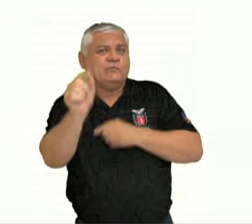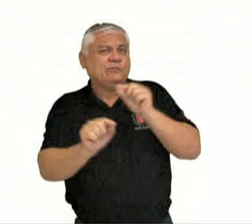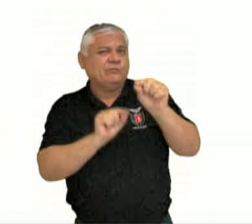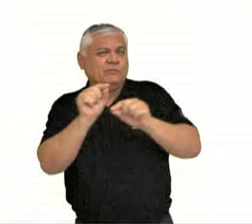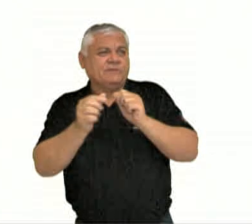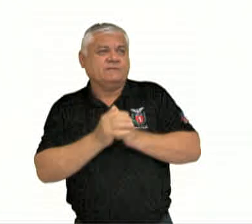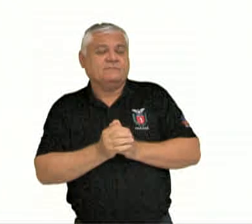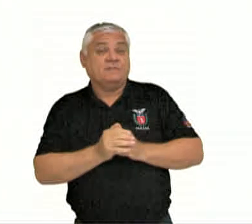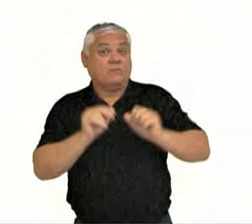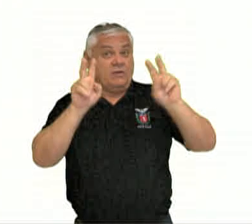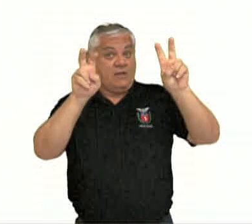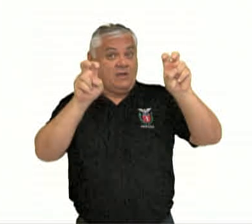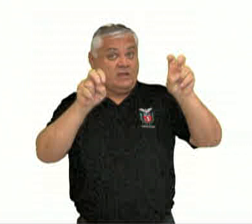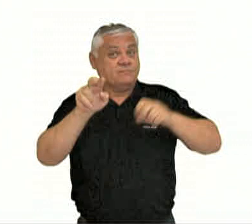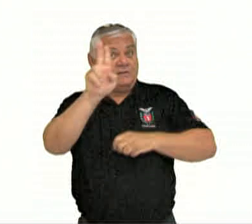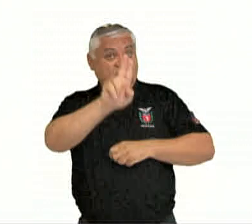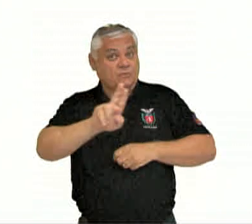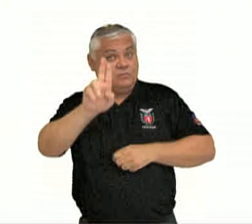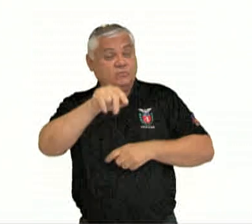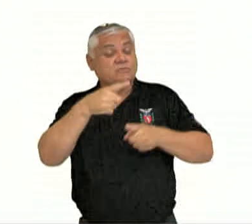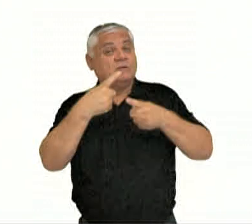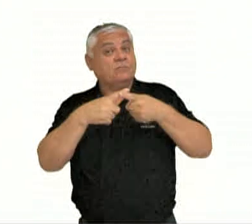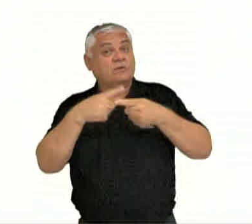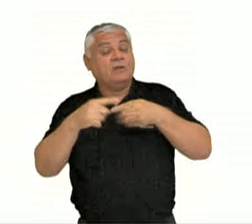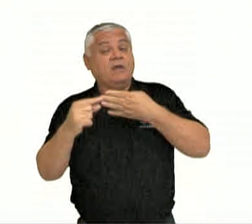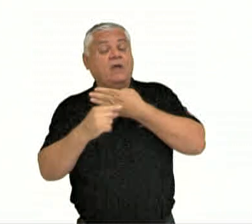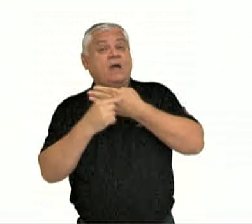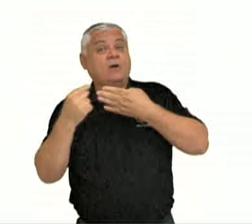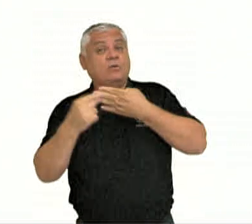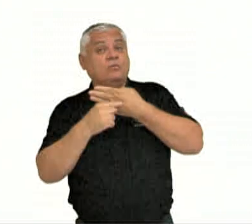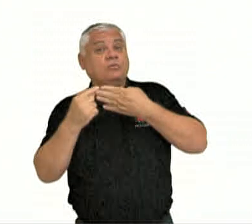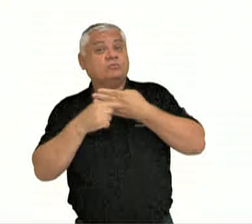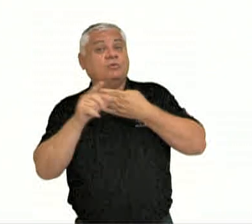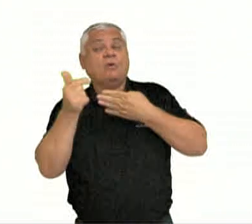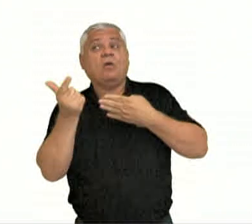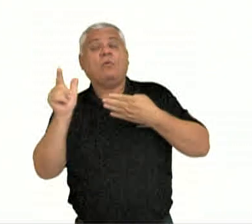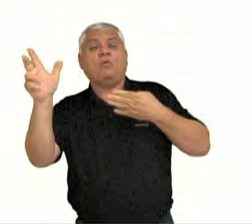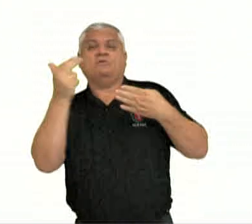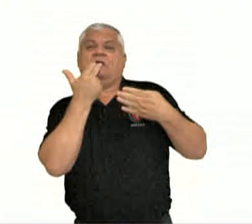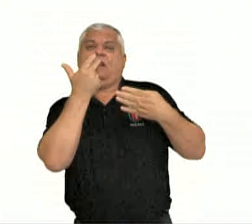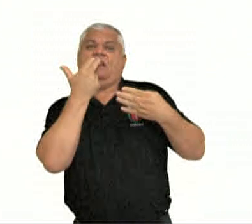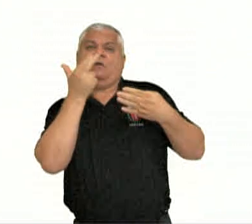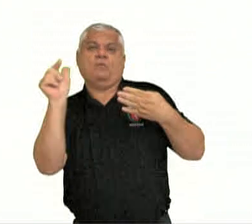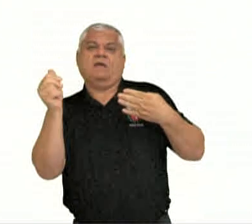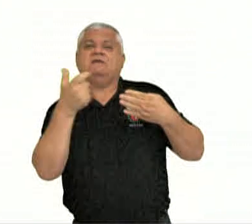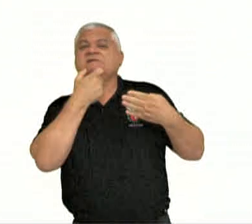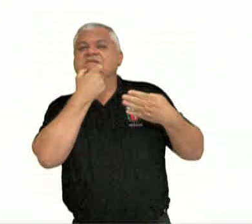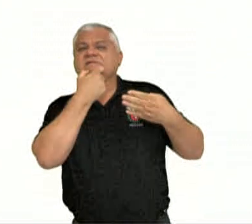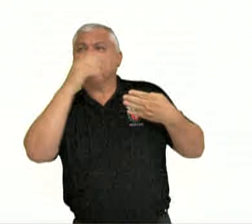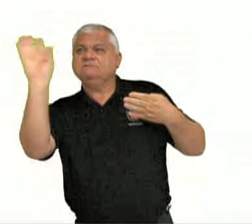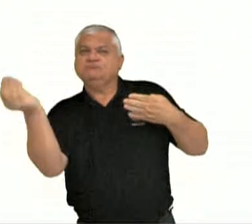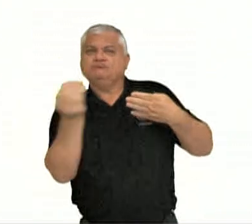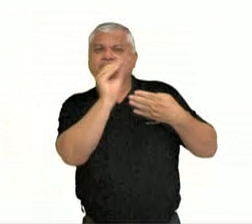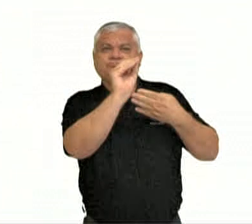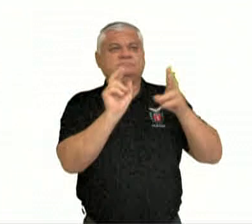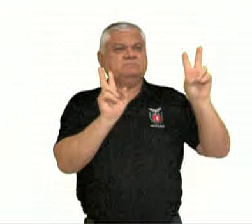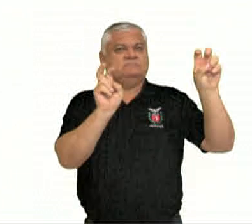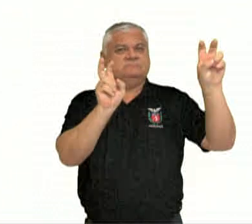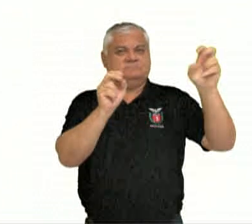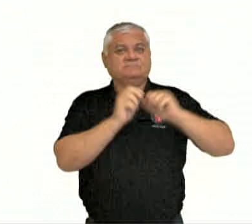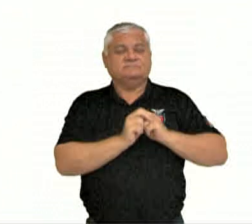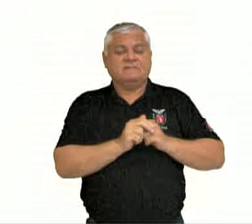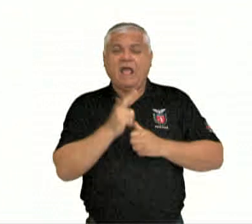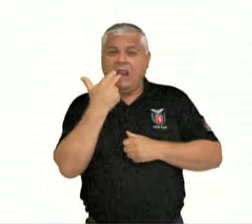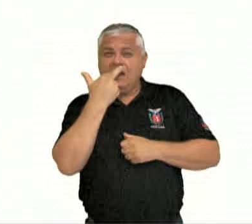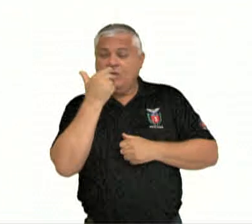foram utilizadas porque o autor trouxe para o texto um termo de outra língua, no caso o inglês. Então, quando eu uso um termo de